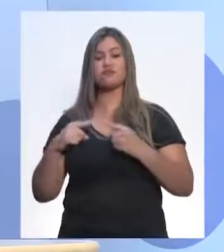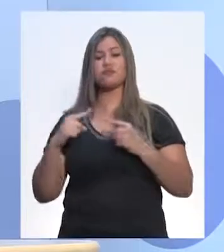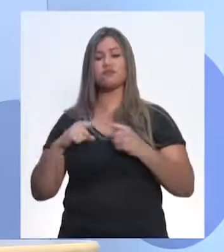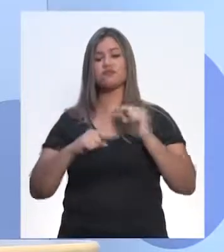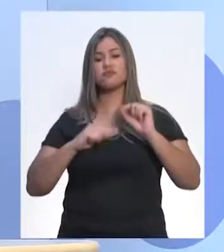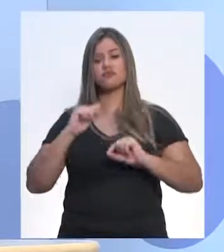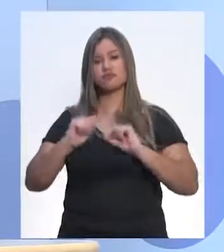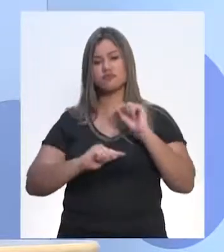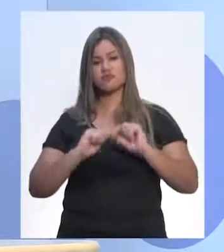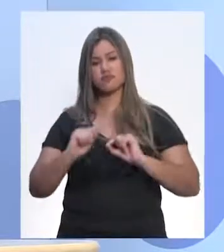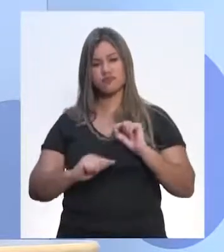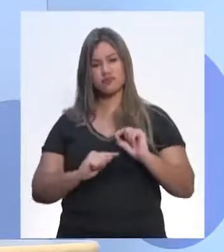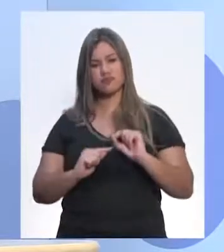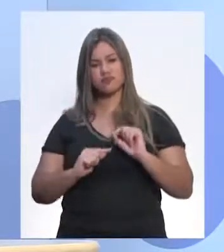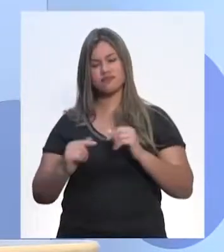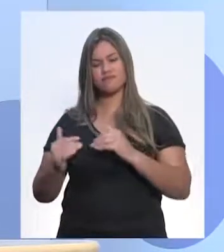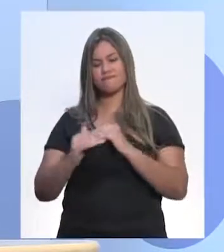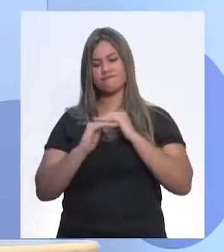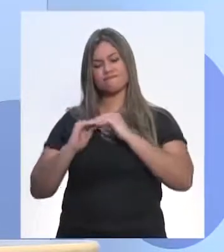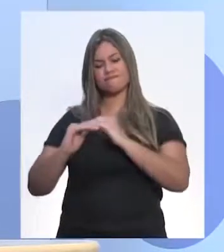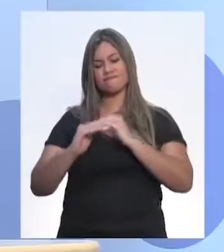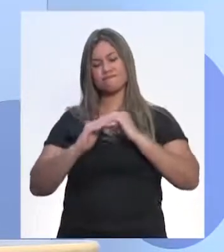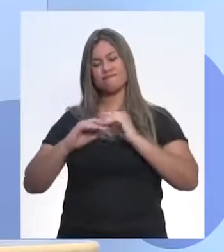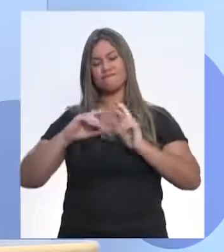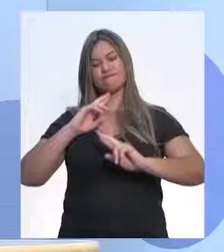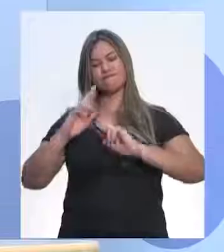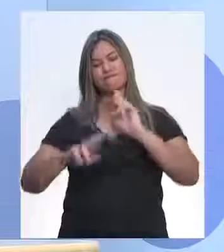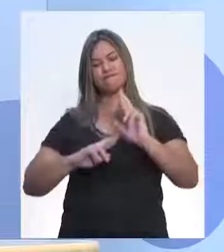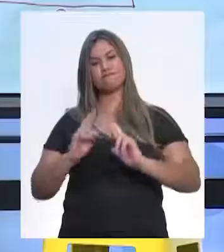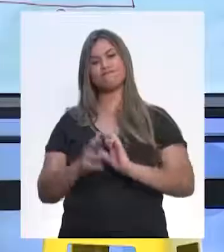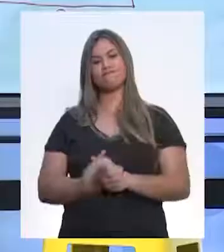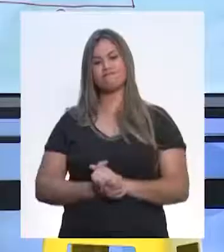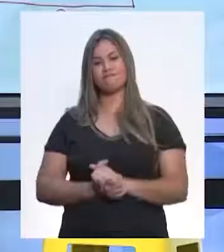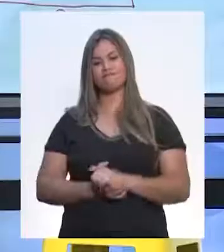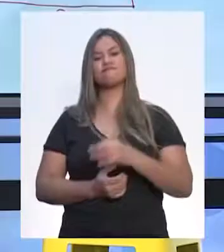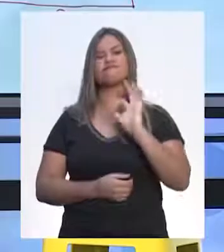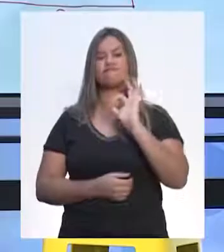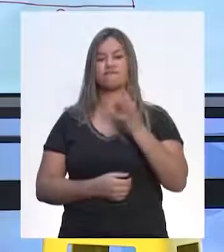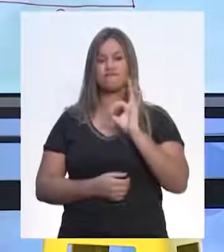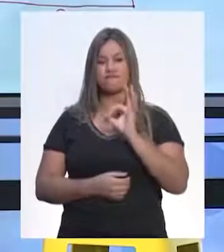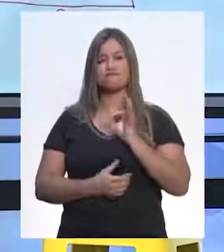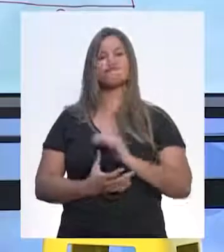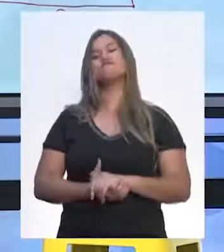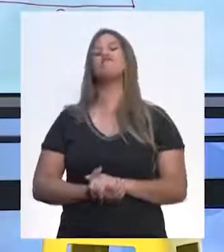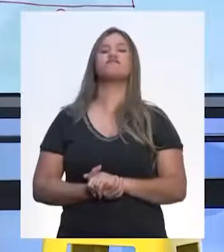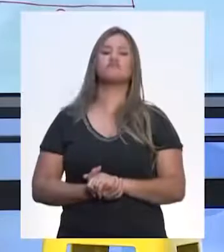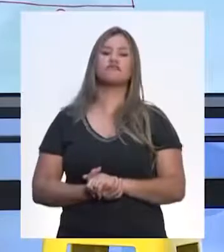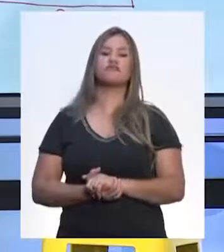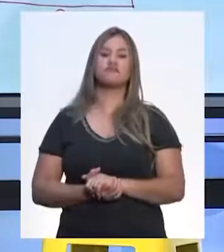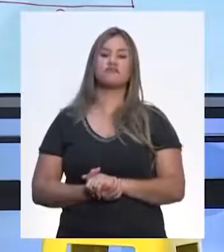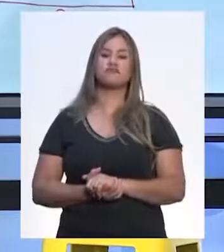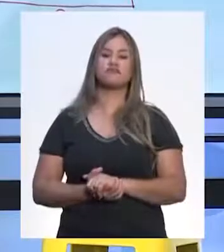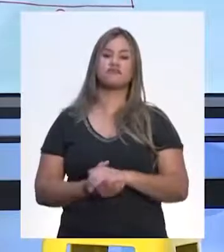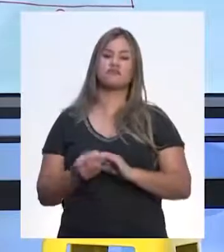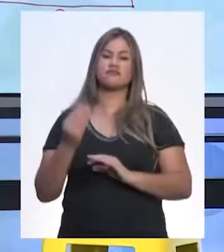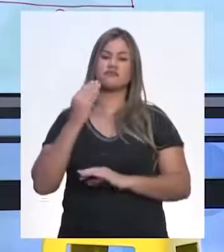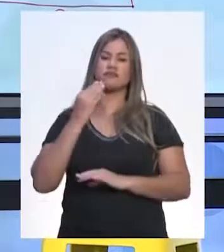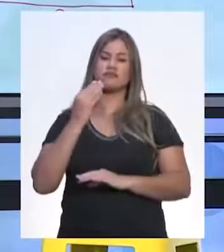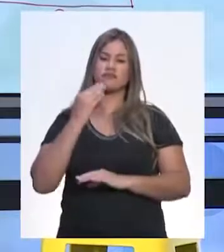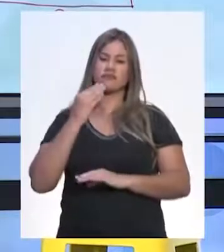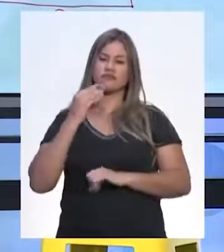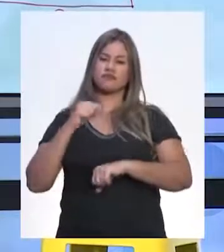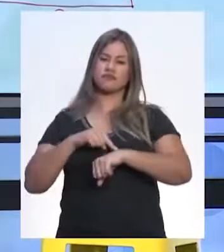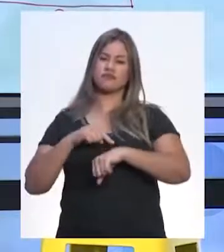acontecendo para dar essa igualdade, esse resultado, né? Exatamente. Então, faz um levantamento. Eu acho que eu vou até dar